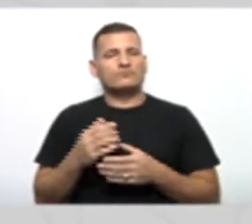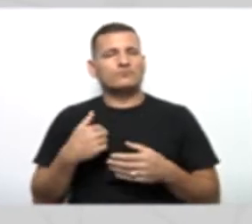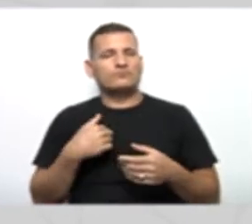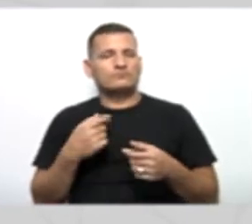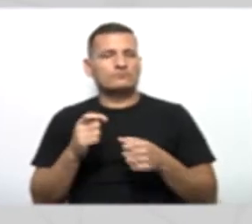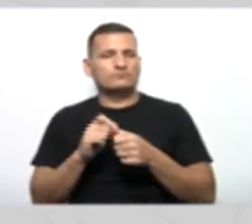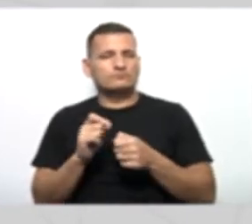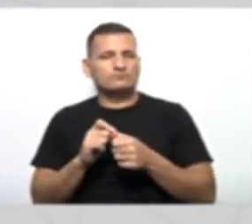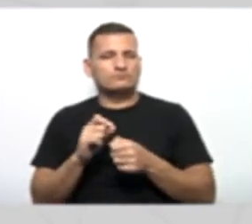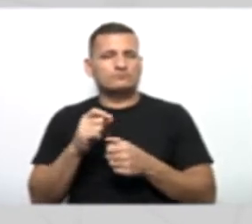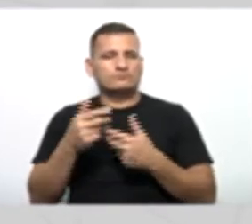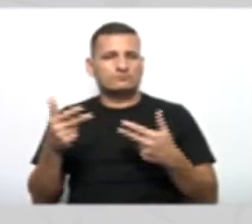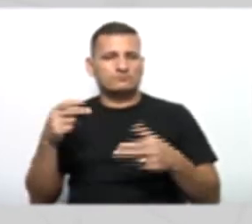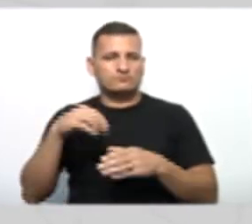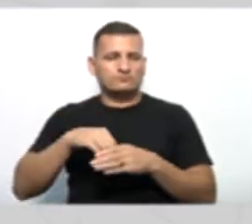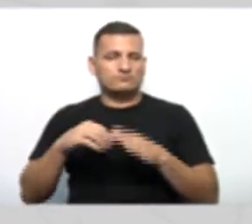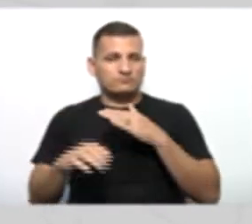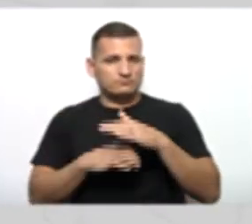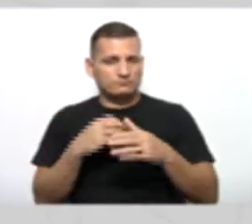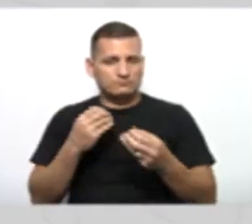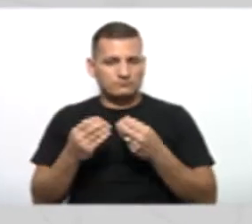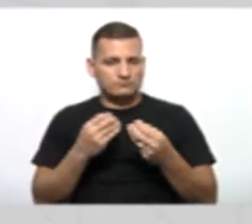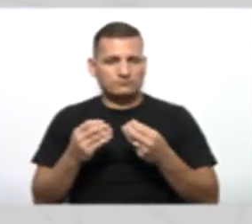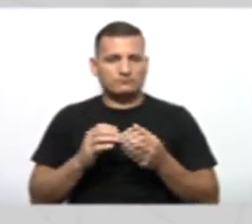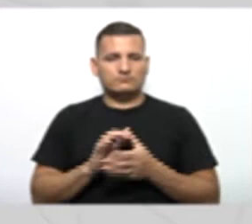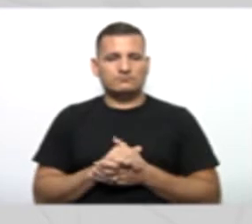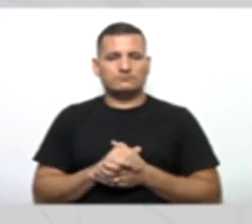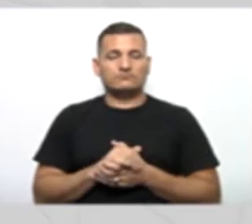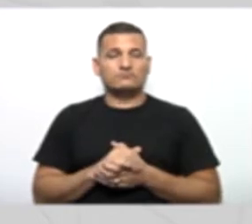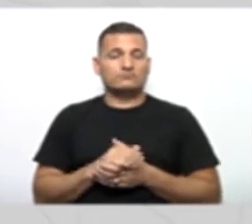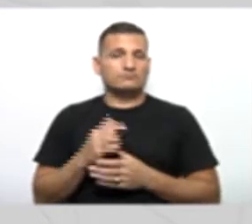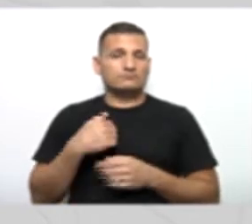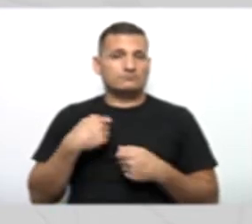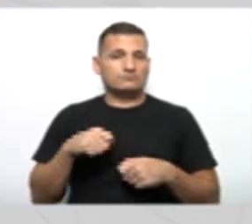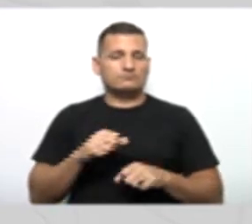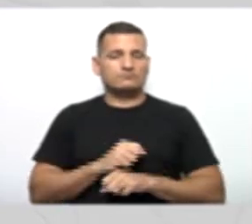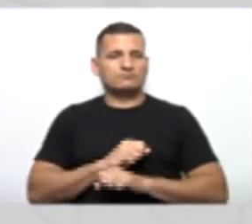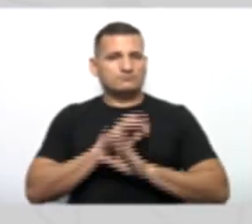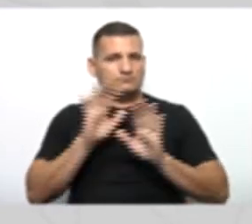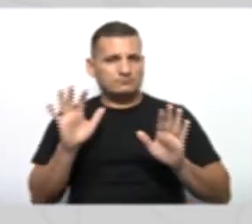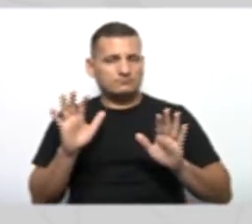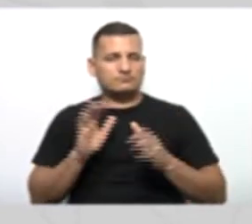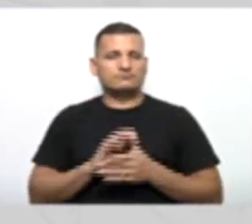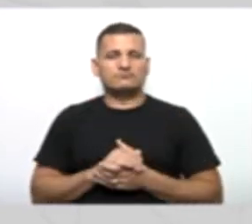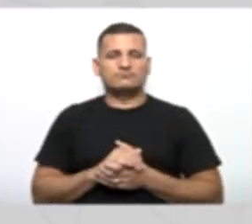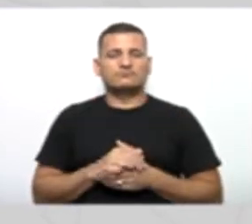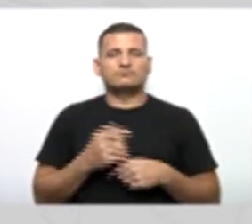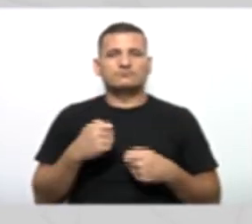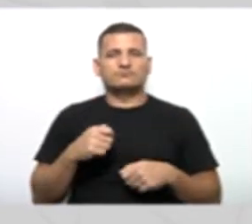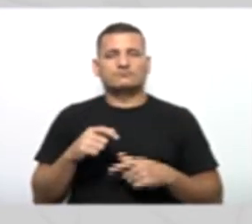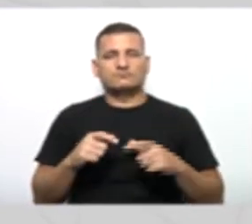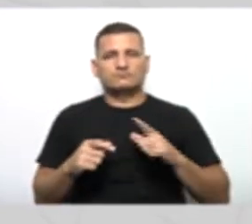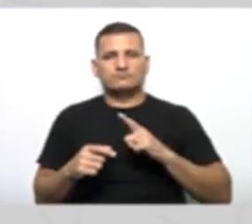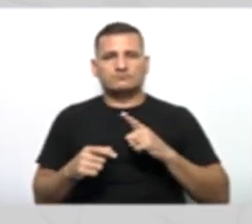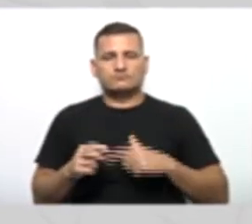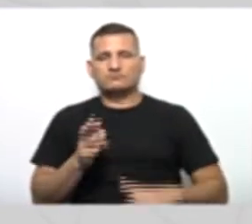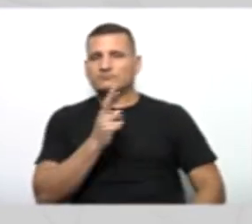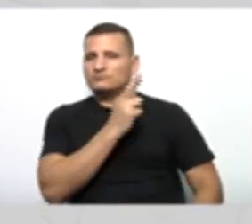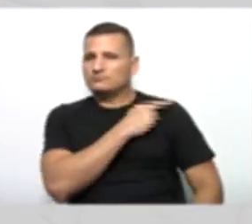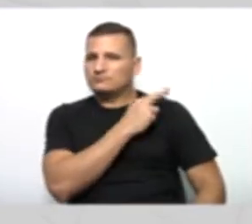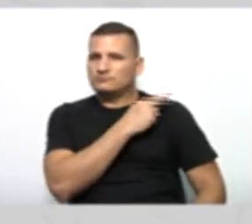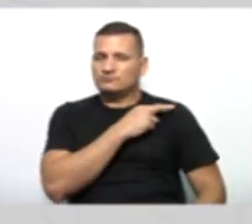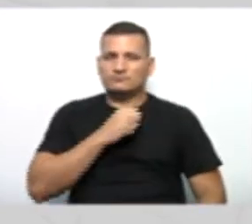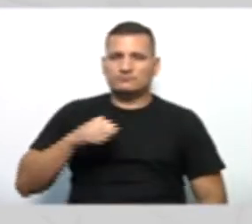agir dentro da empresa ea evidente que dentro dos princípios éticos individuais eu tenho que ser transparente eu tenho que ter comprometimento com o meio ambiente